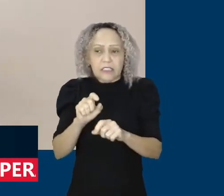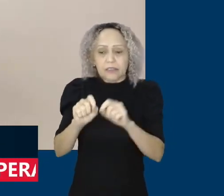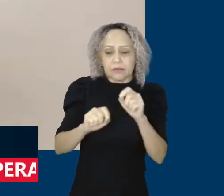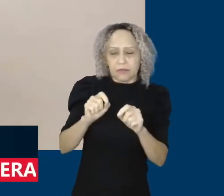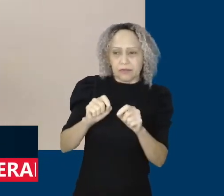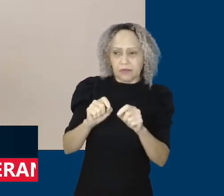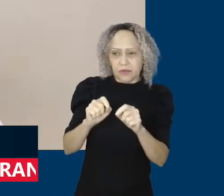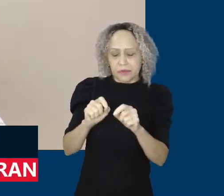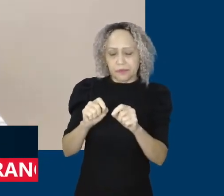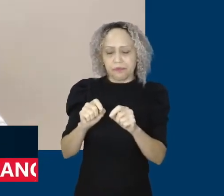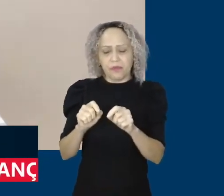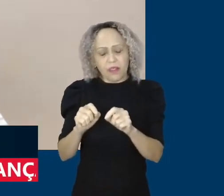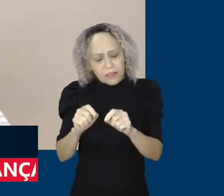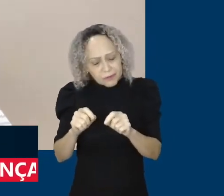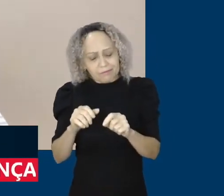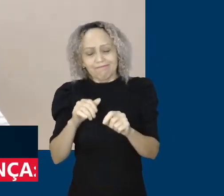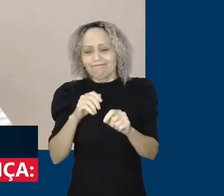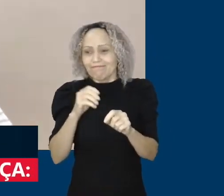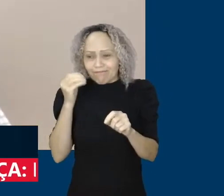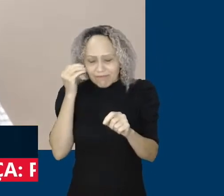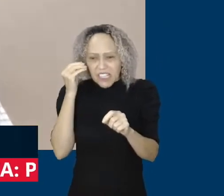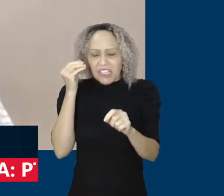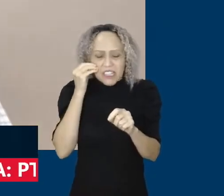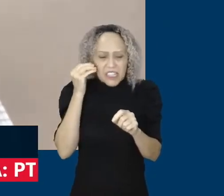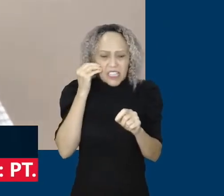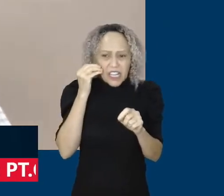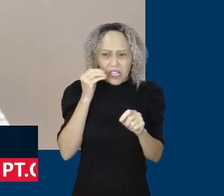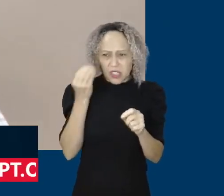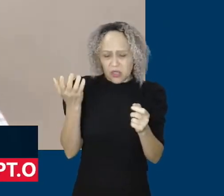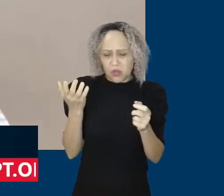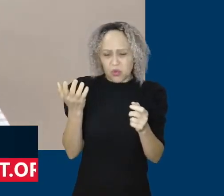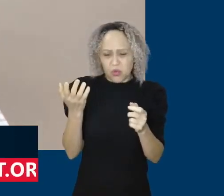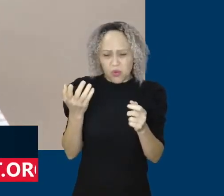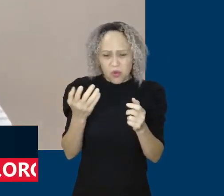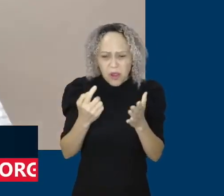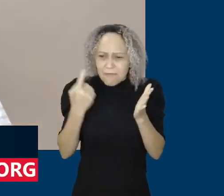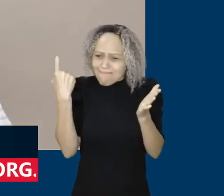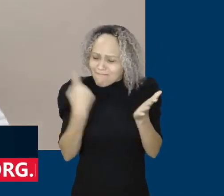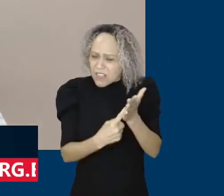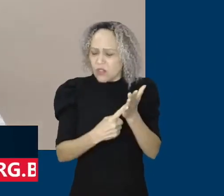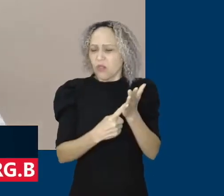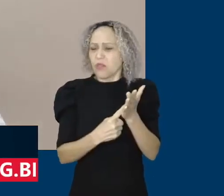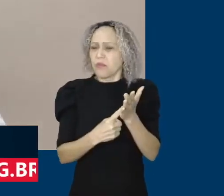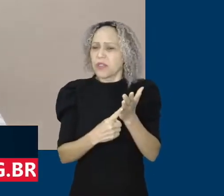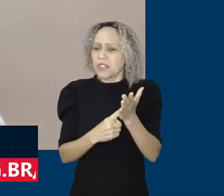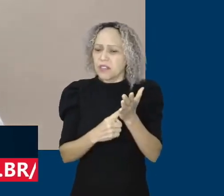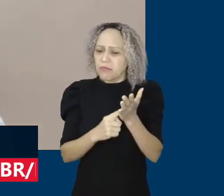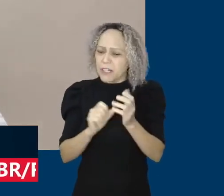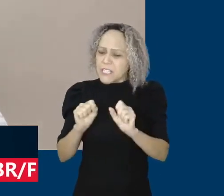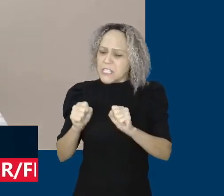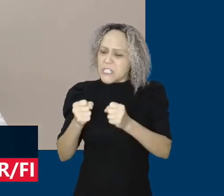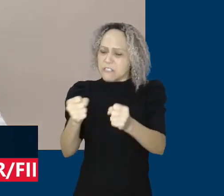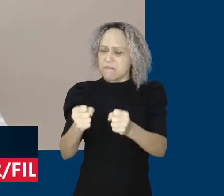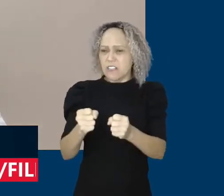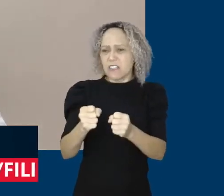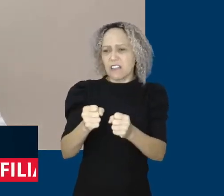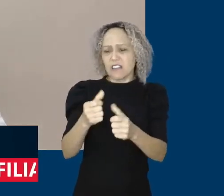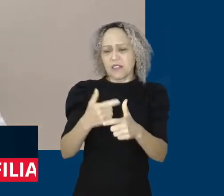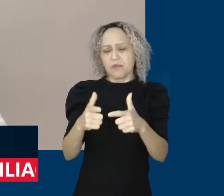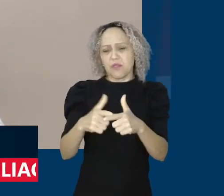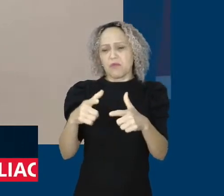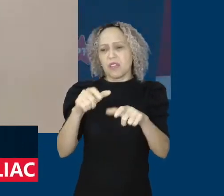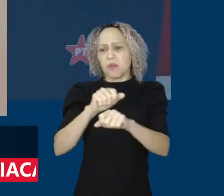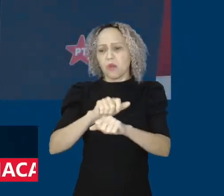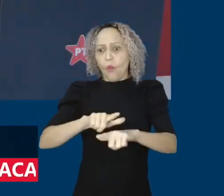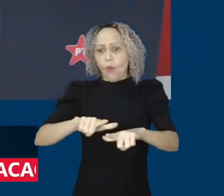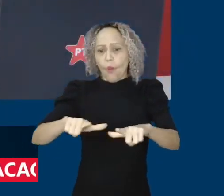questão da agenda de combate à desertificação nessa questão ambiental, mas é uma agenda que também estarei à disposição para conversar.